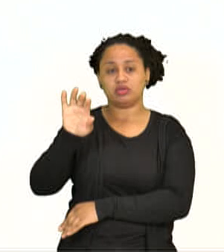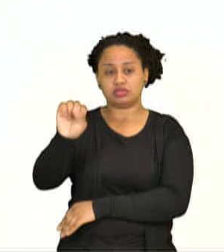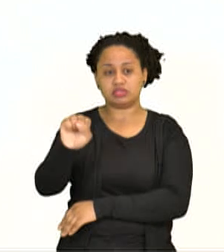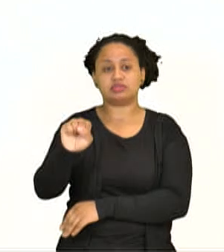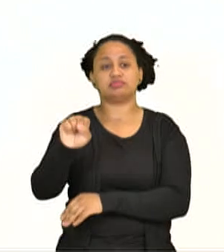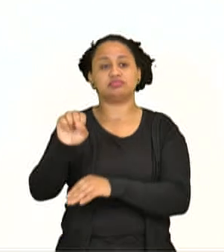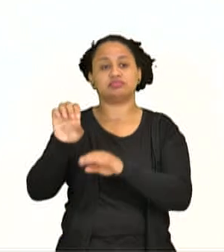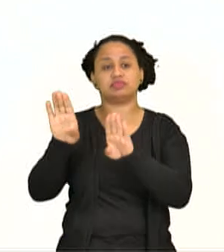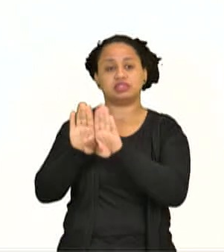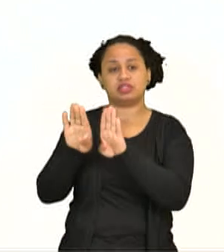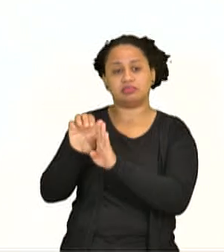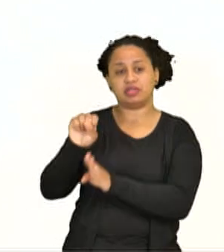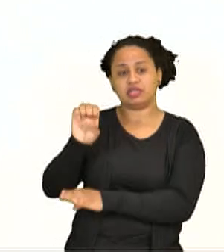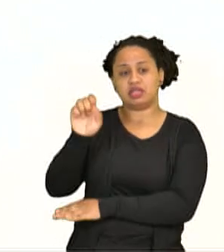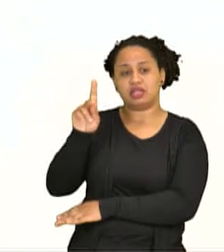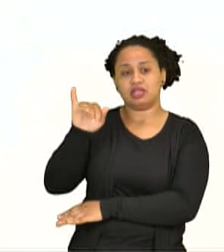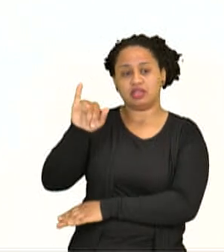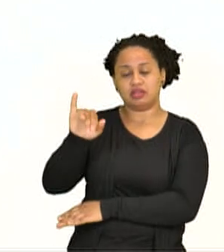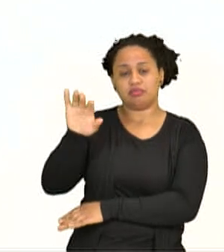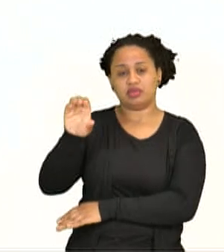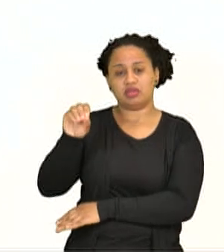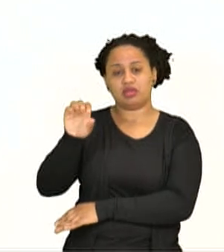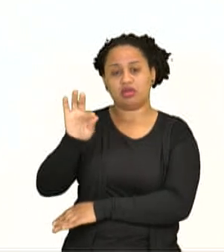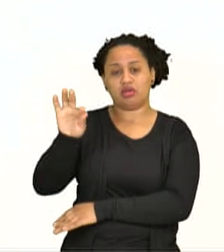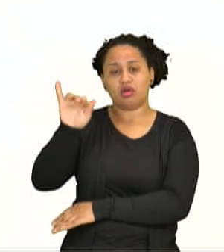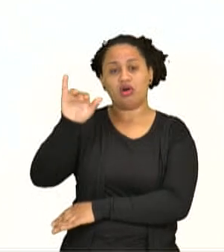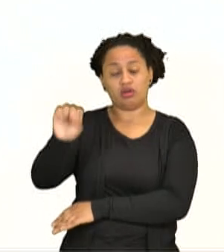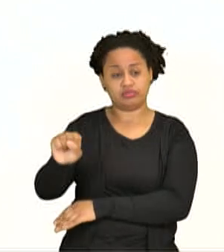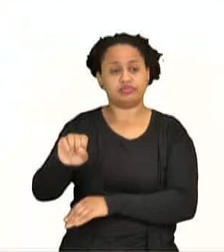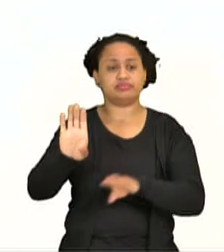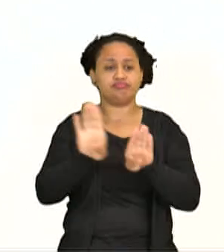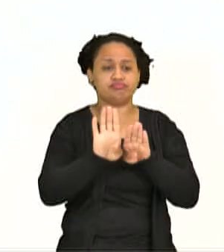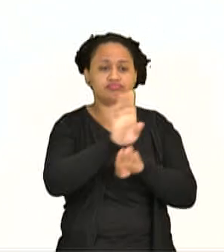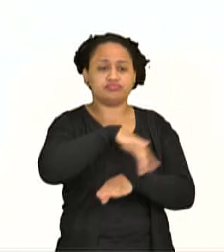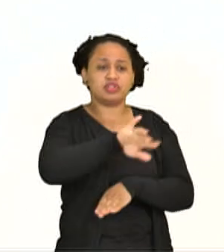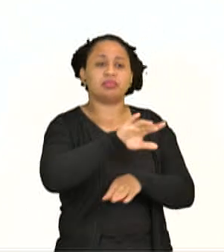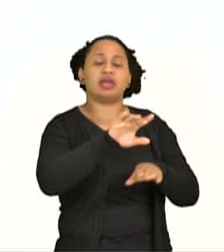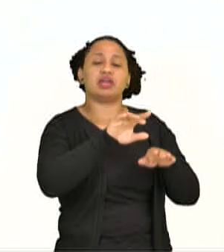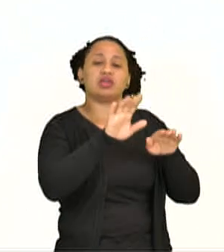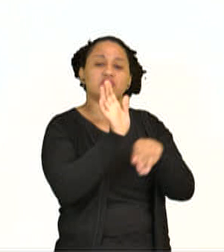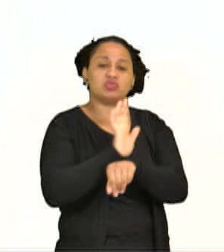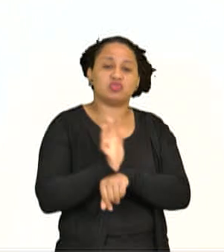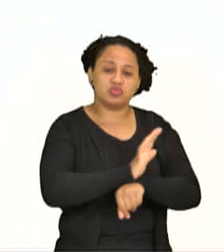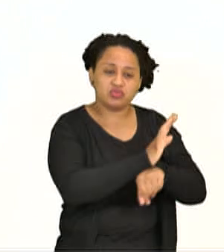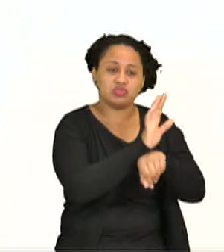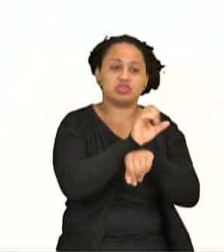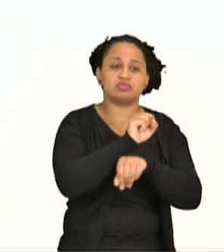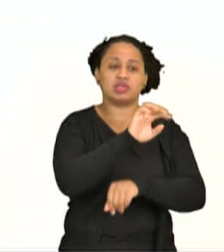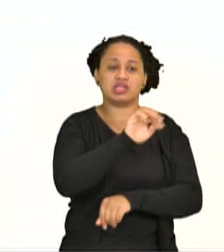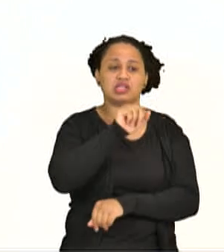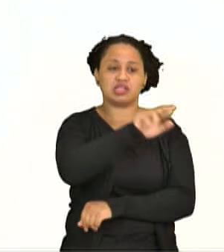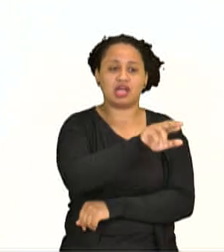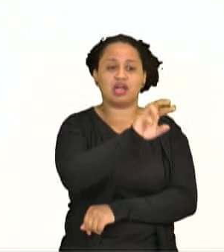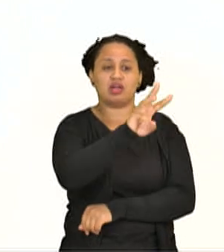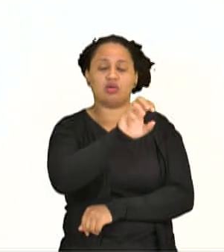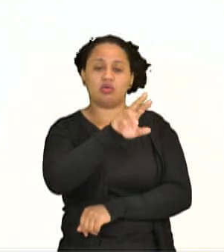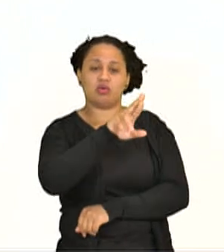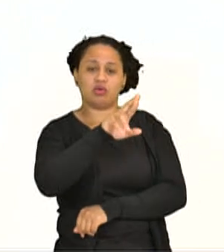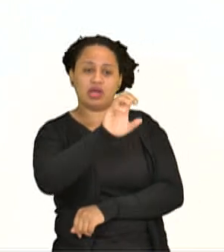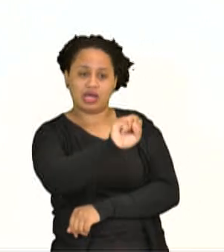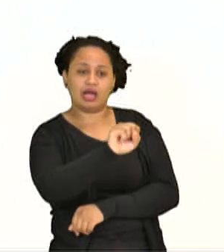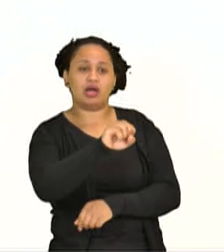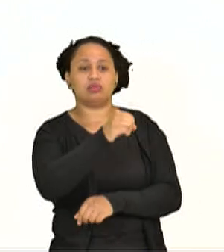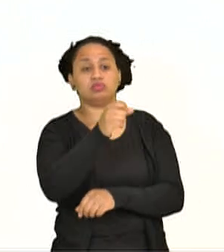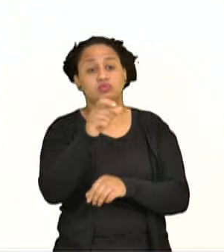Star Wars e o incansável universo Marvel, nada parece mais natural que uma franquia famosa por